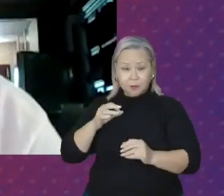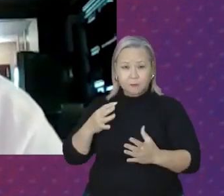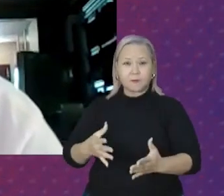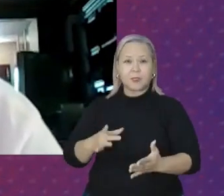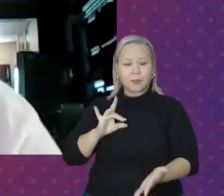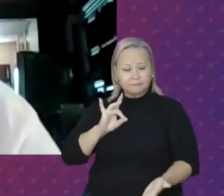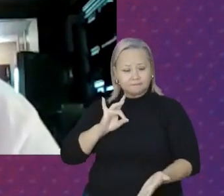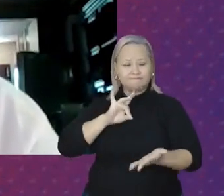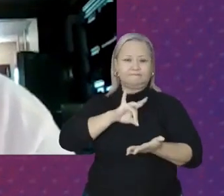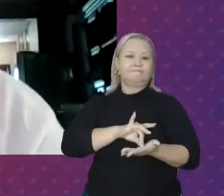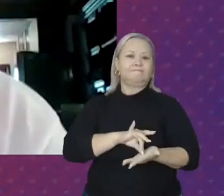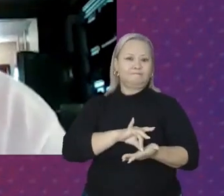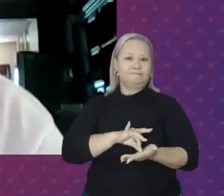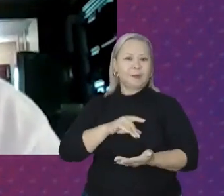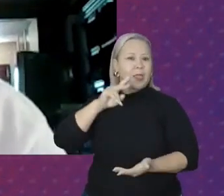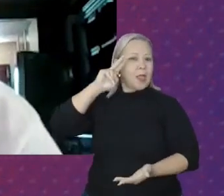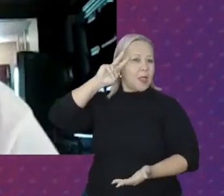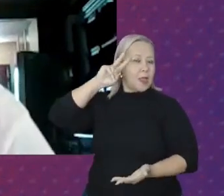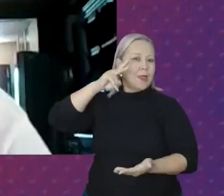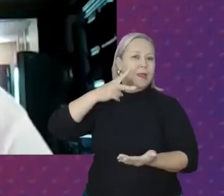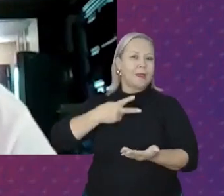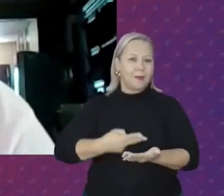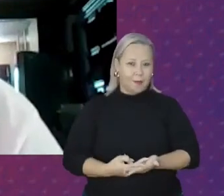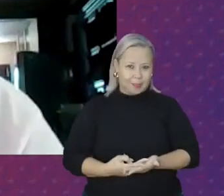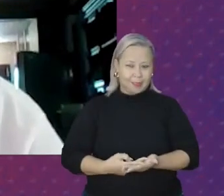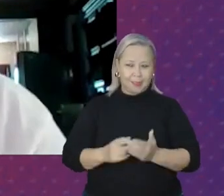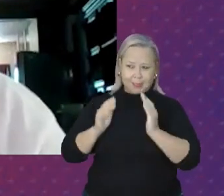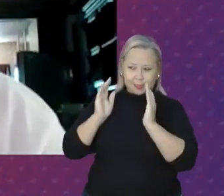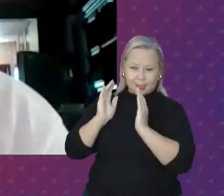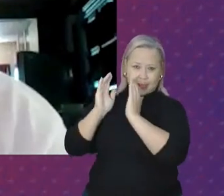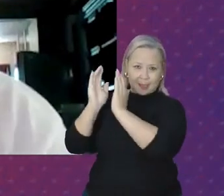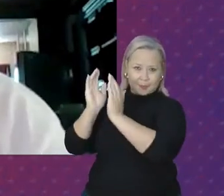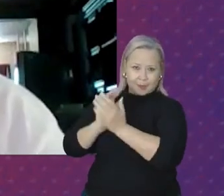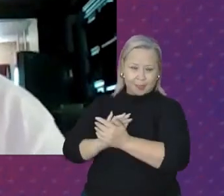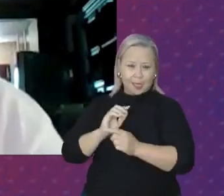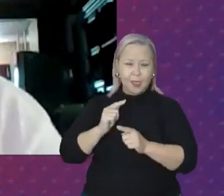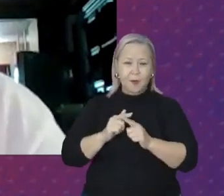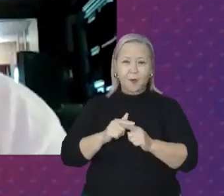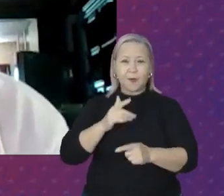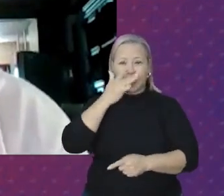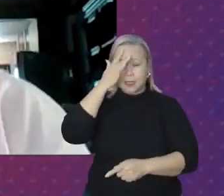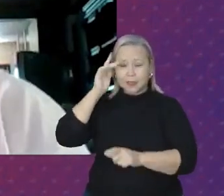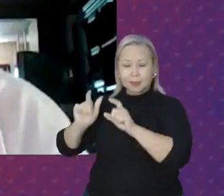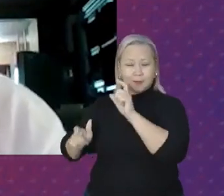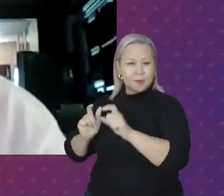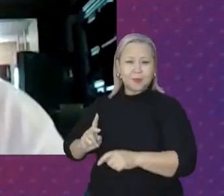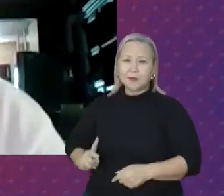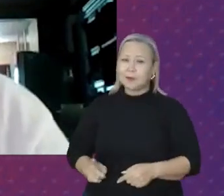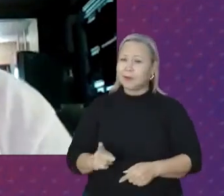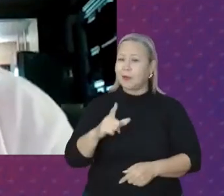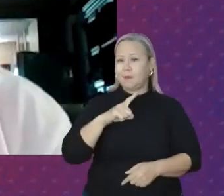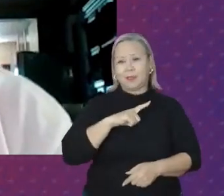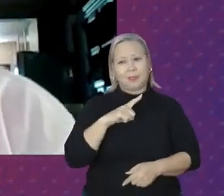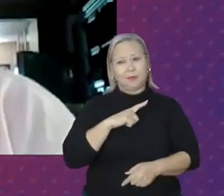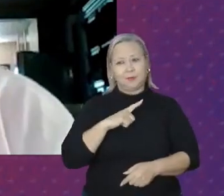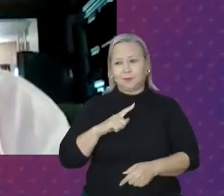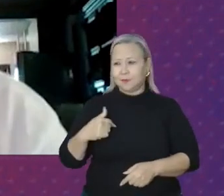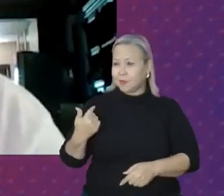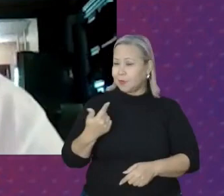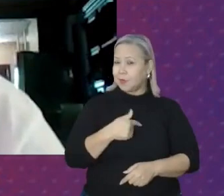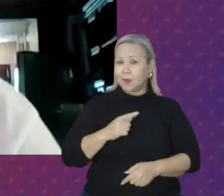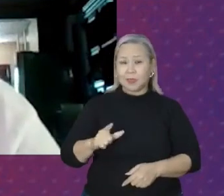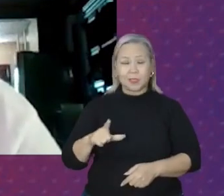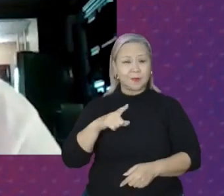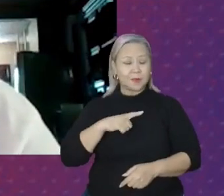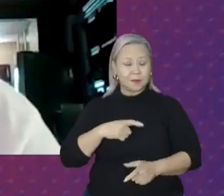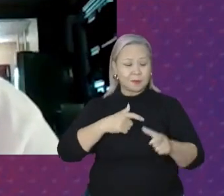legitimamente reconhecidas, né? Porque essas pessoas sempre existiram, nós sempre existimos. Nós sempre estivemos em